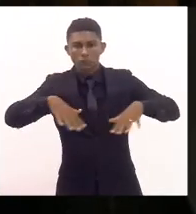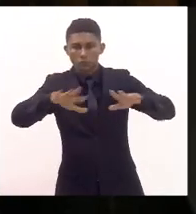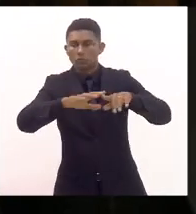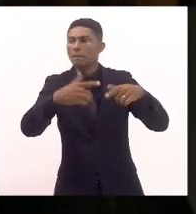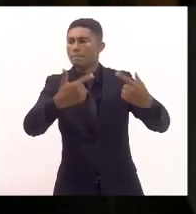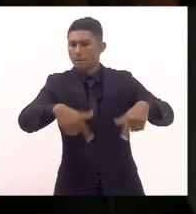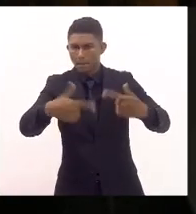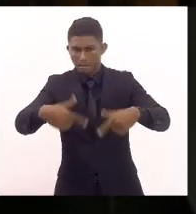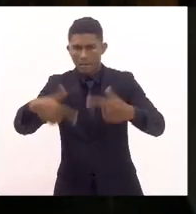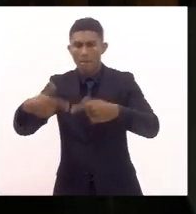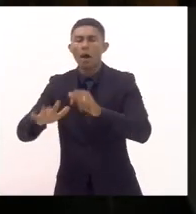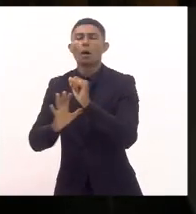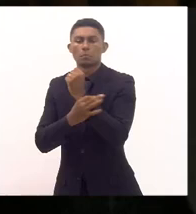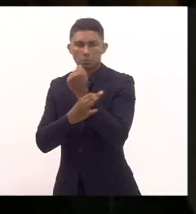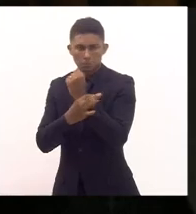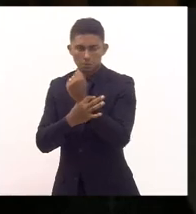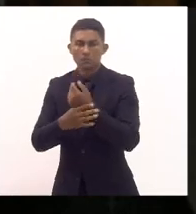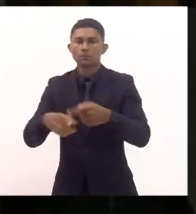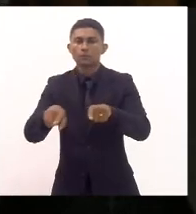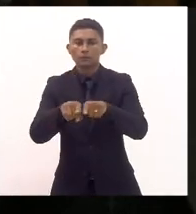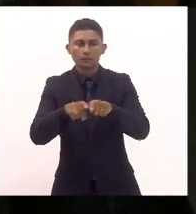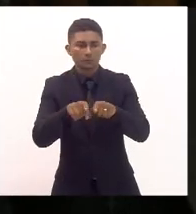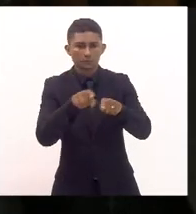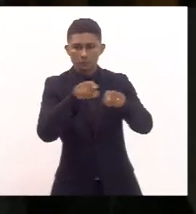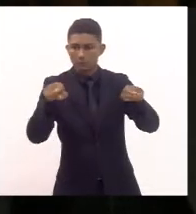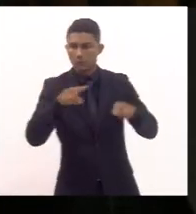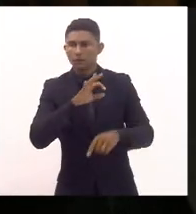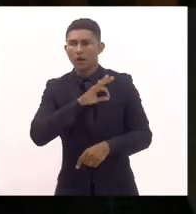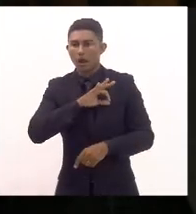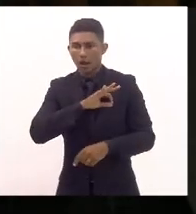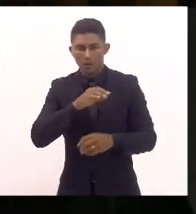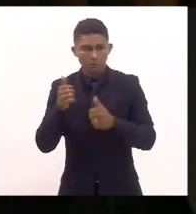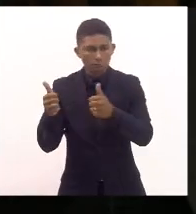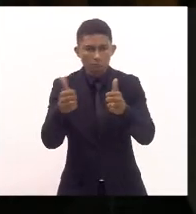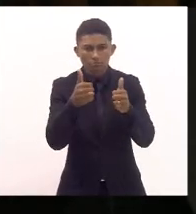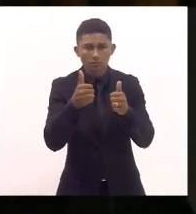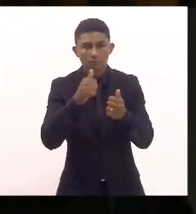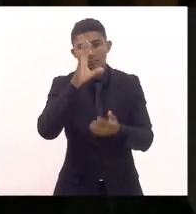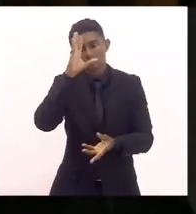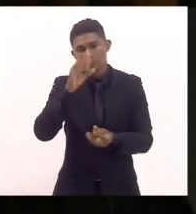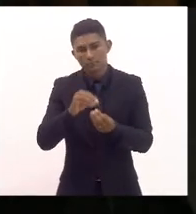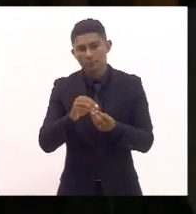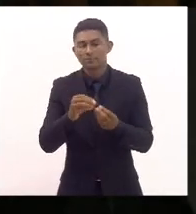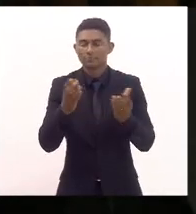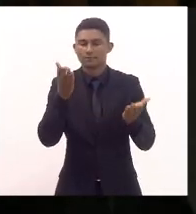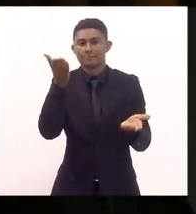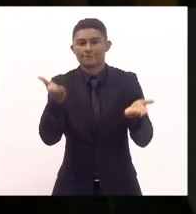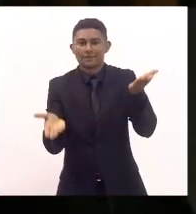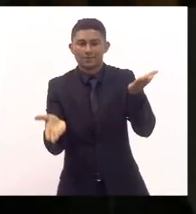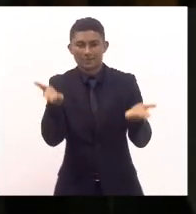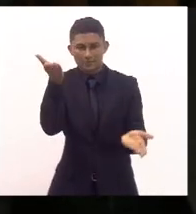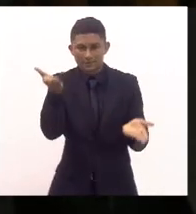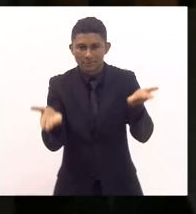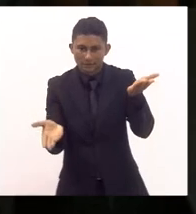e crescimento da renda e chique é um equilíbrio